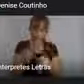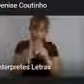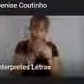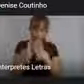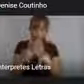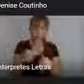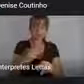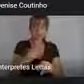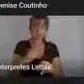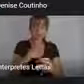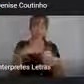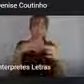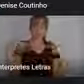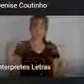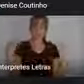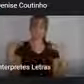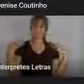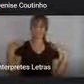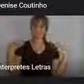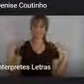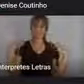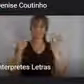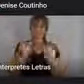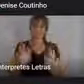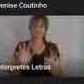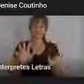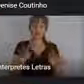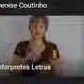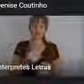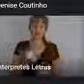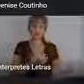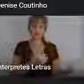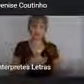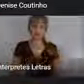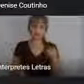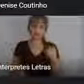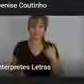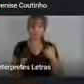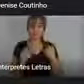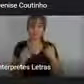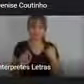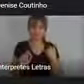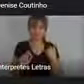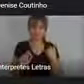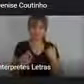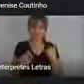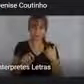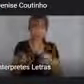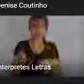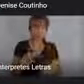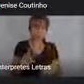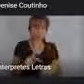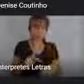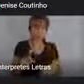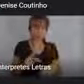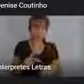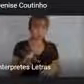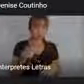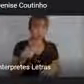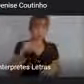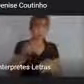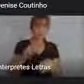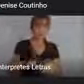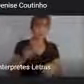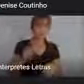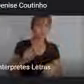muito feliz quando ela me relatou a seguinte coisa. Ela me disse, professor, eu descobri que eu sou